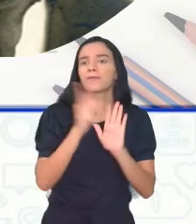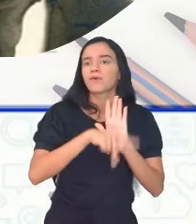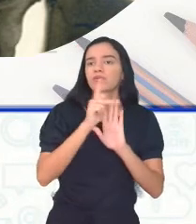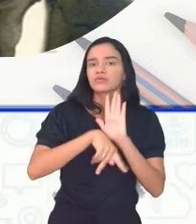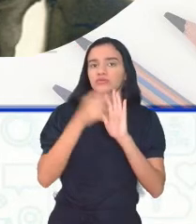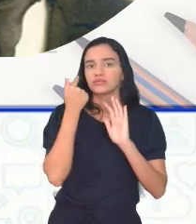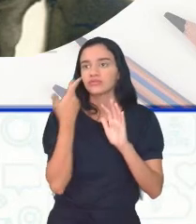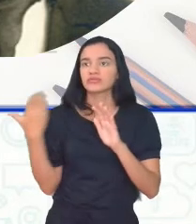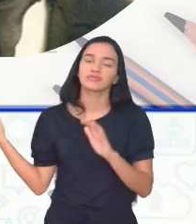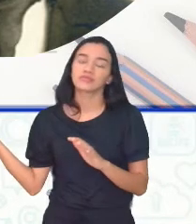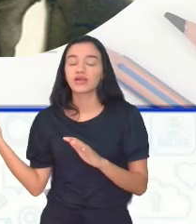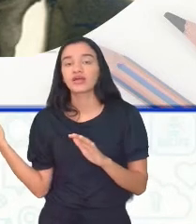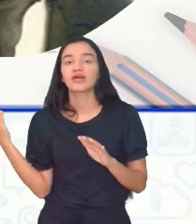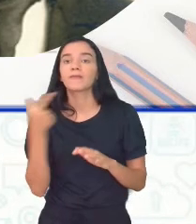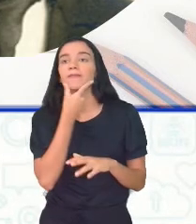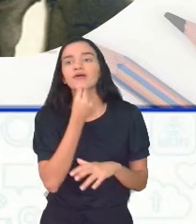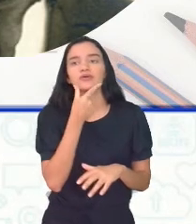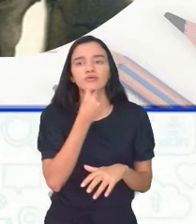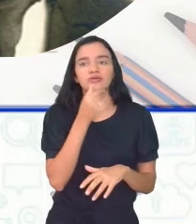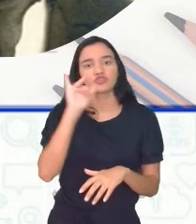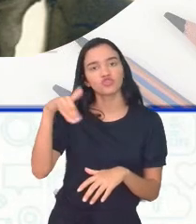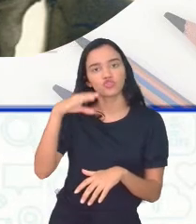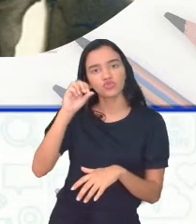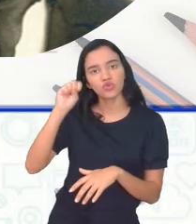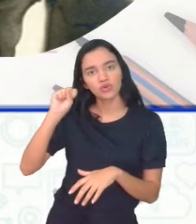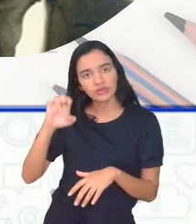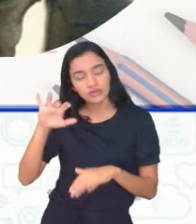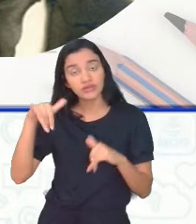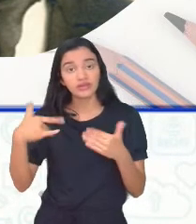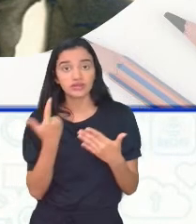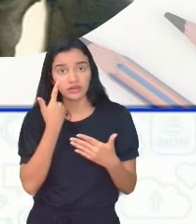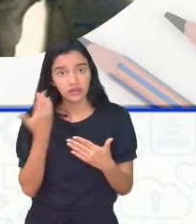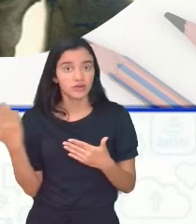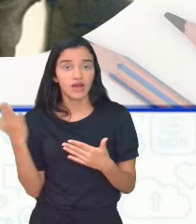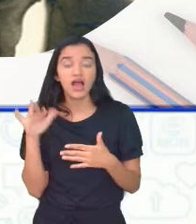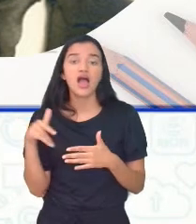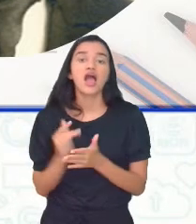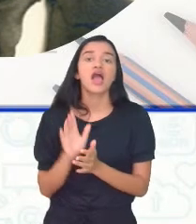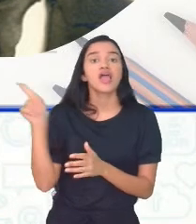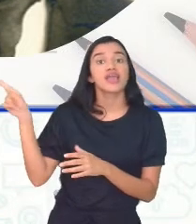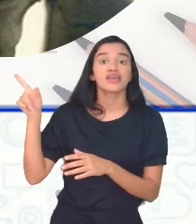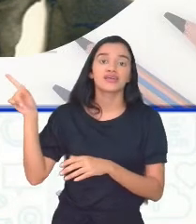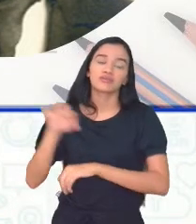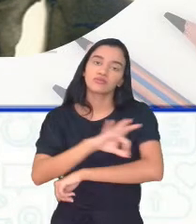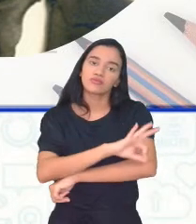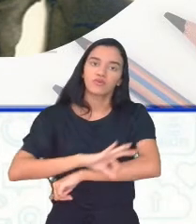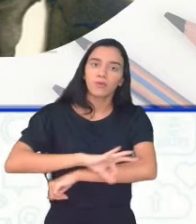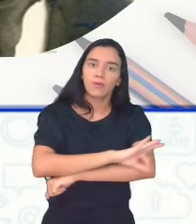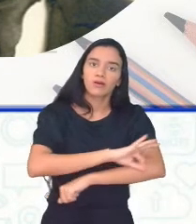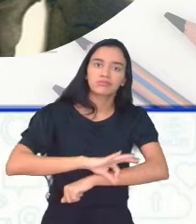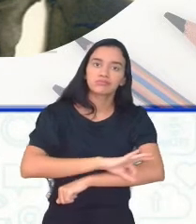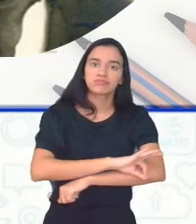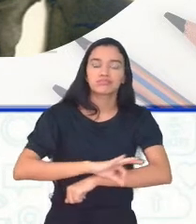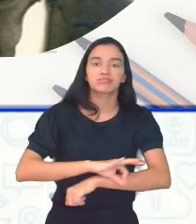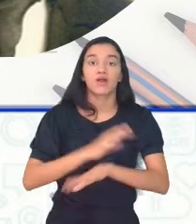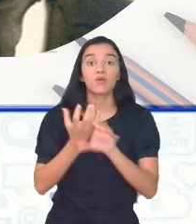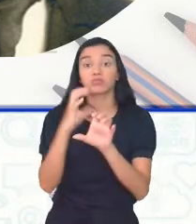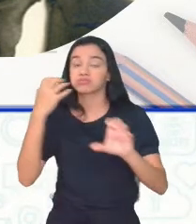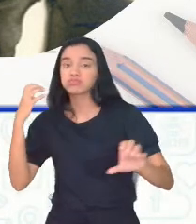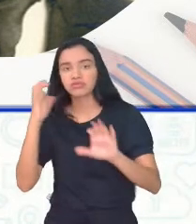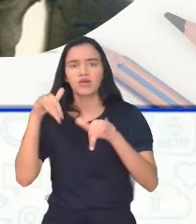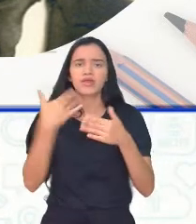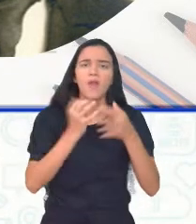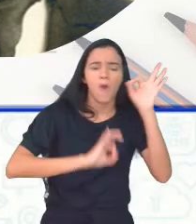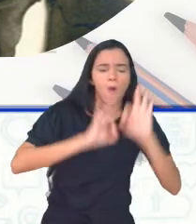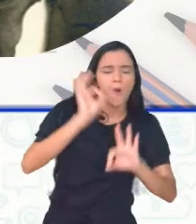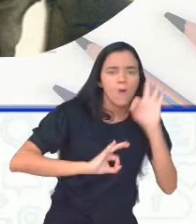José Mamed Alves Ferreira, certo? Então, ele foi um engenheiro pernambucano, né, que